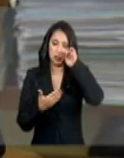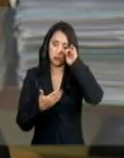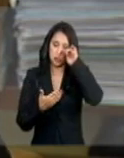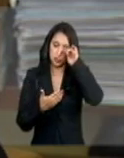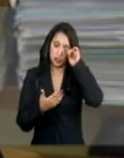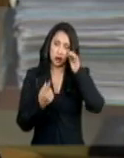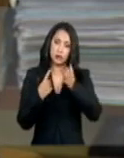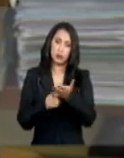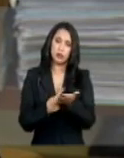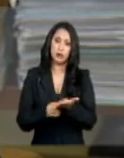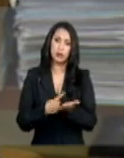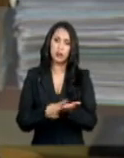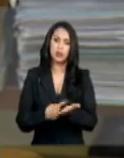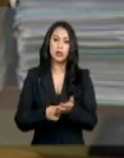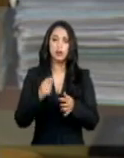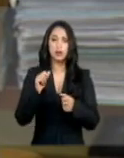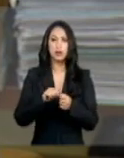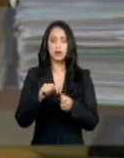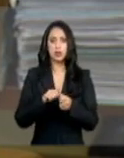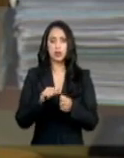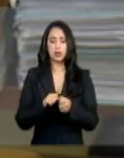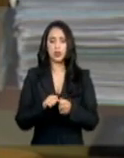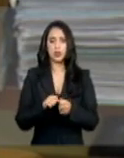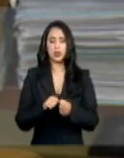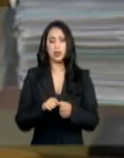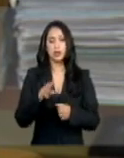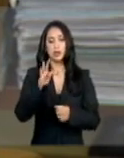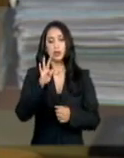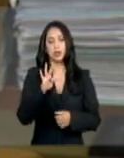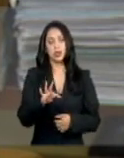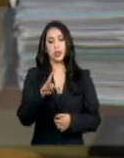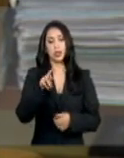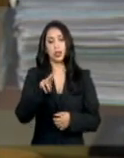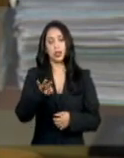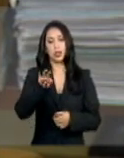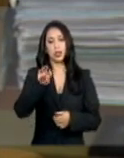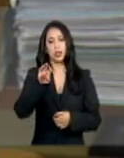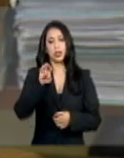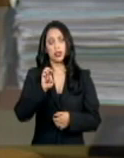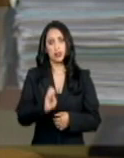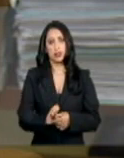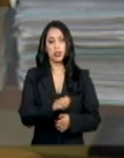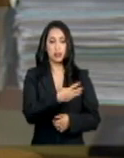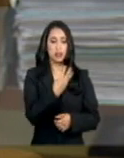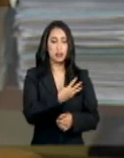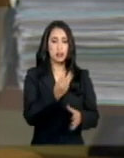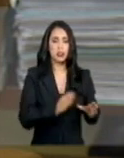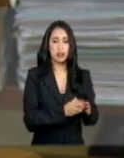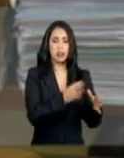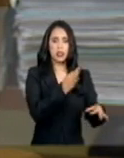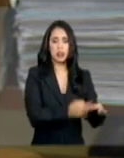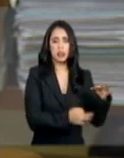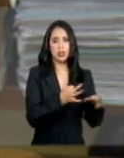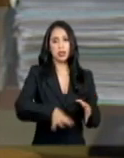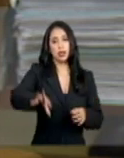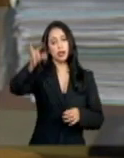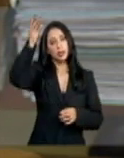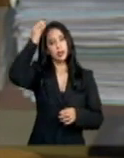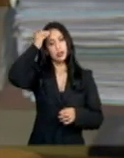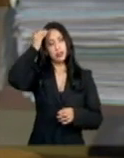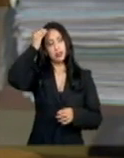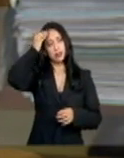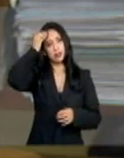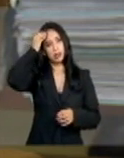acórdão o ferido elege o tribunal regional federal da 3ª região que entendeu que a